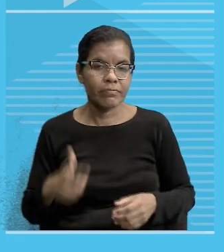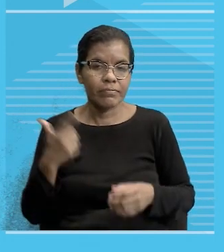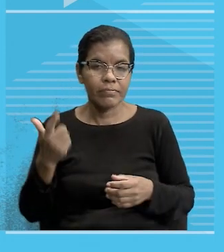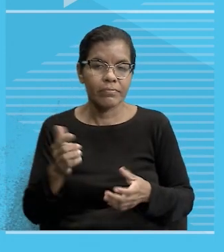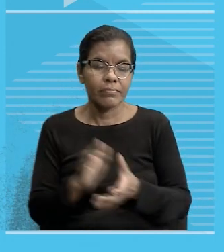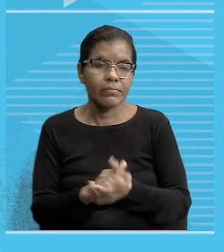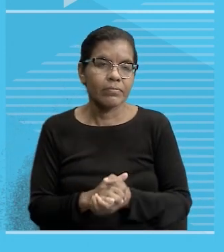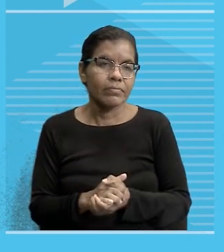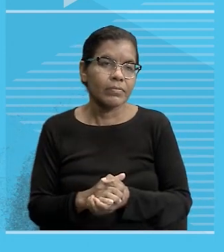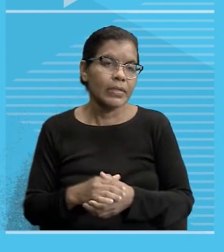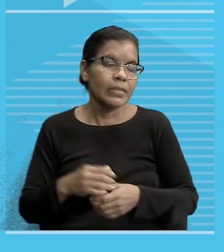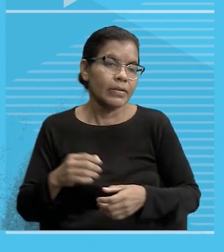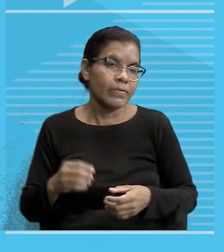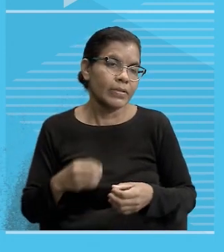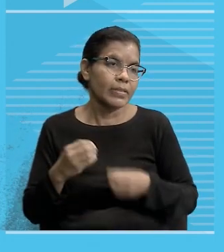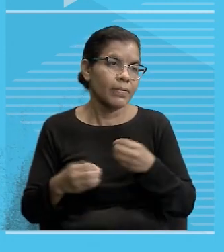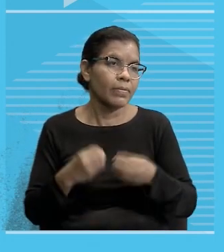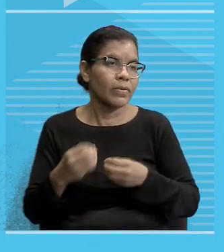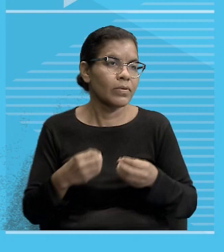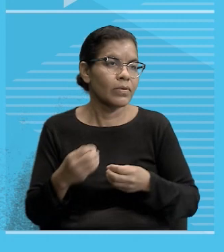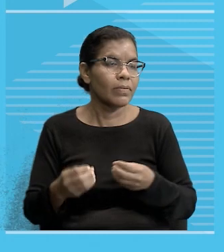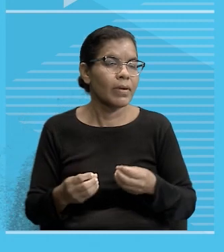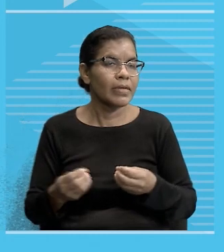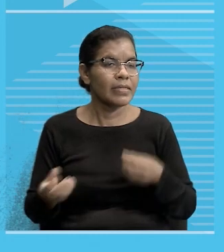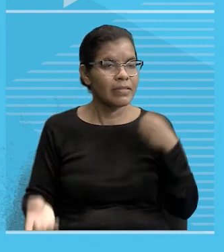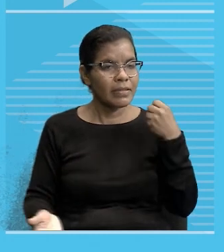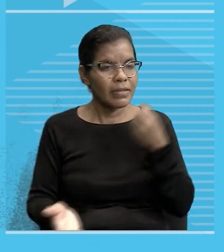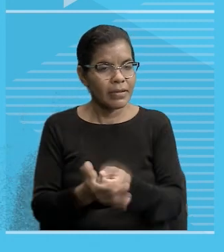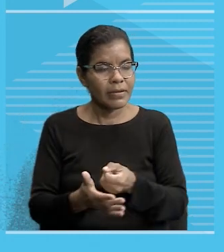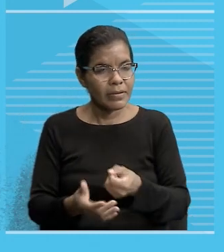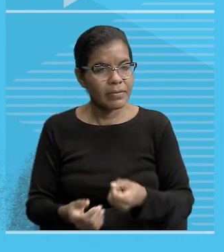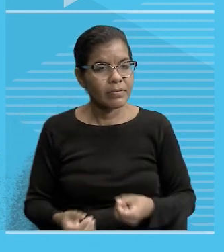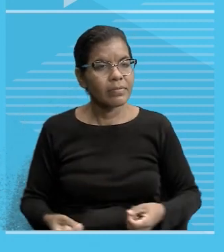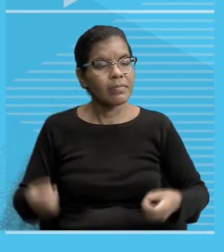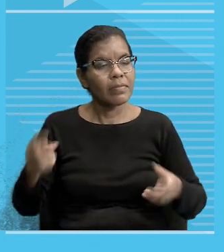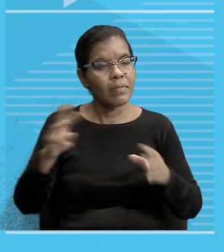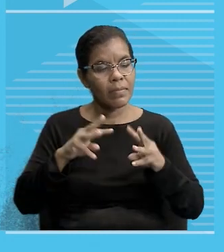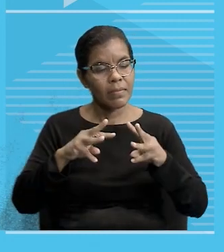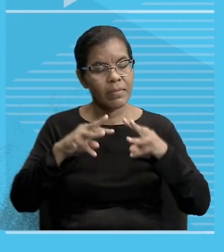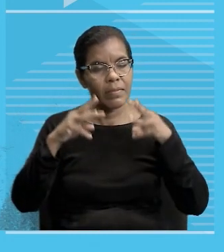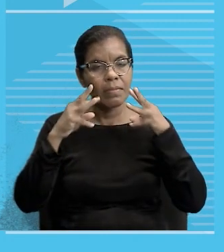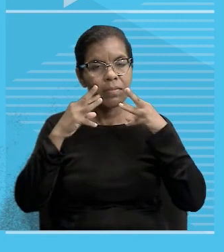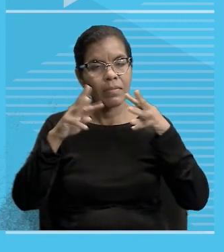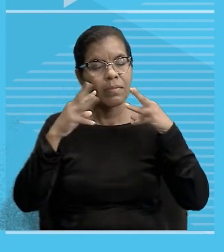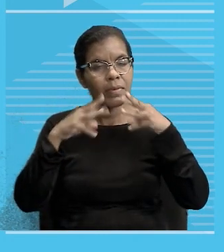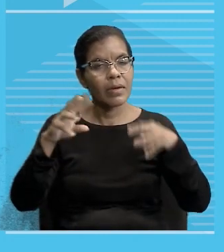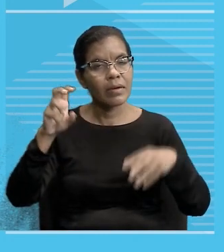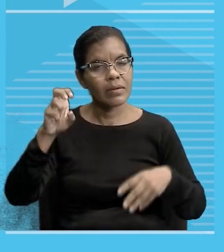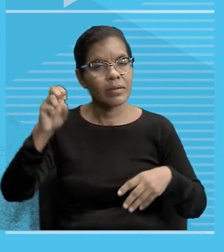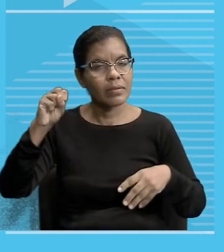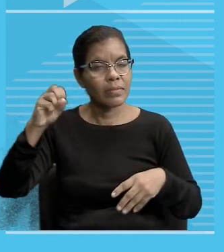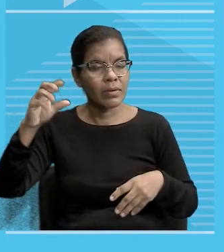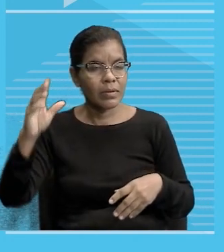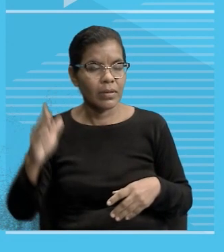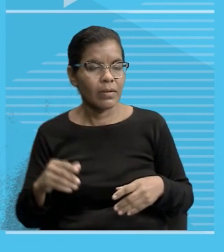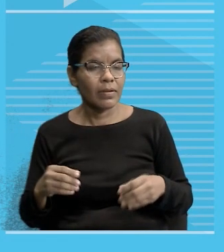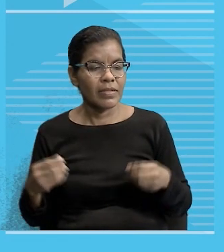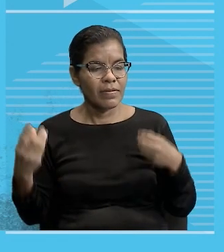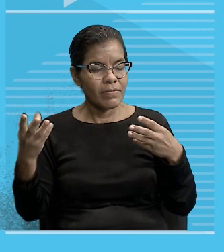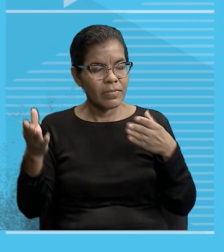vai ser muito mais assertivo o marte 5.0 vai ser muito mais assertivo